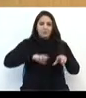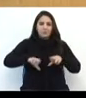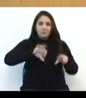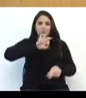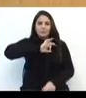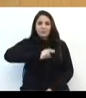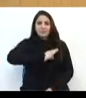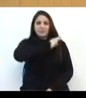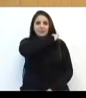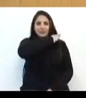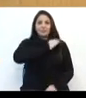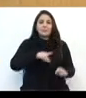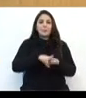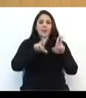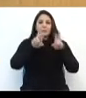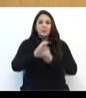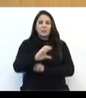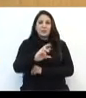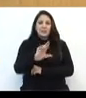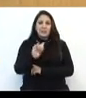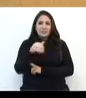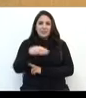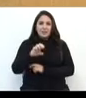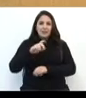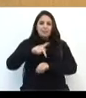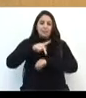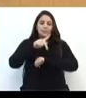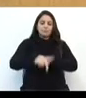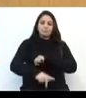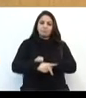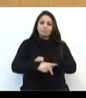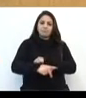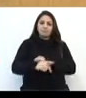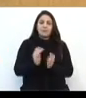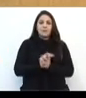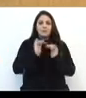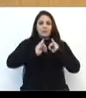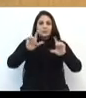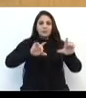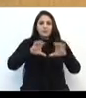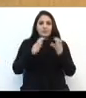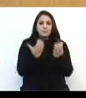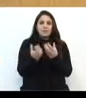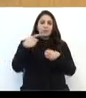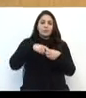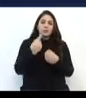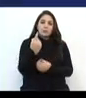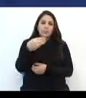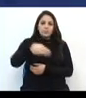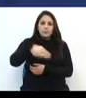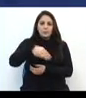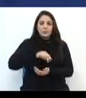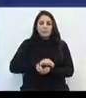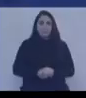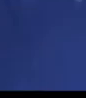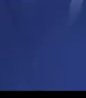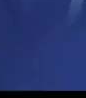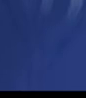Brigada Militar sobre a criminalidade em Passo Fundo. O Jornal da Câmara volta em 1 minuto.